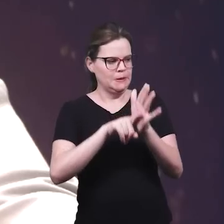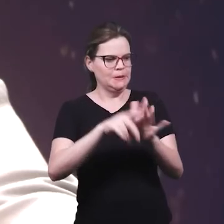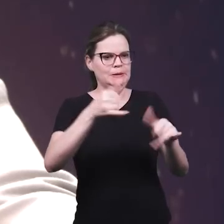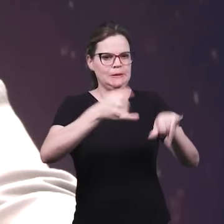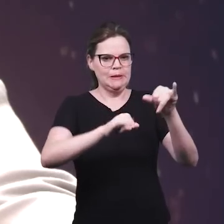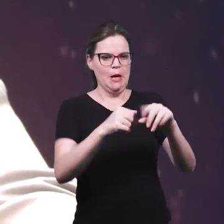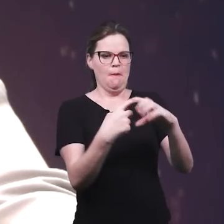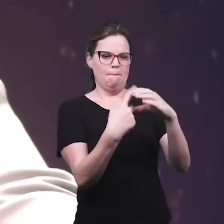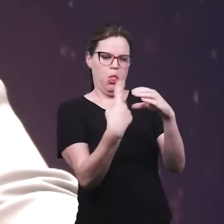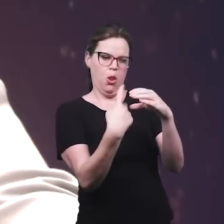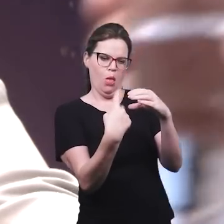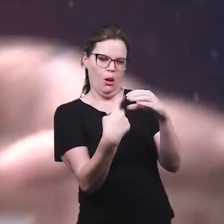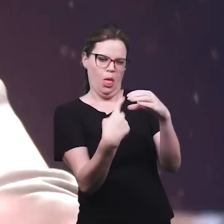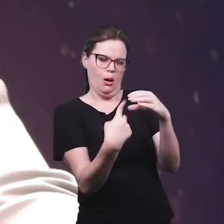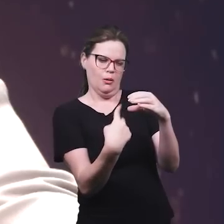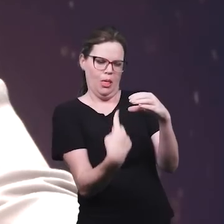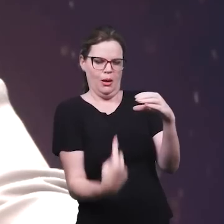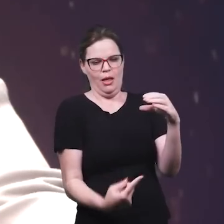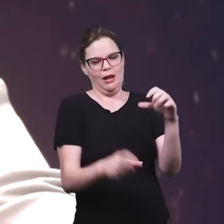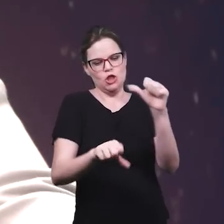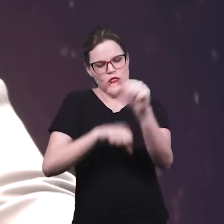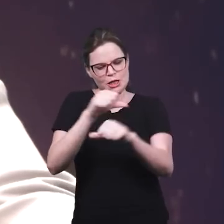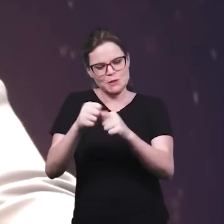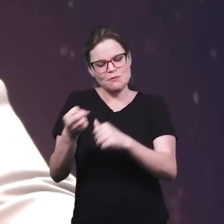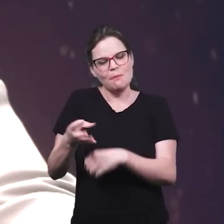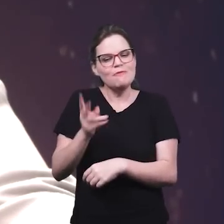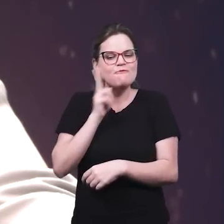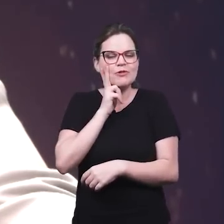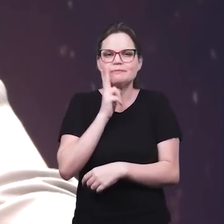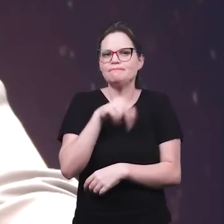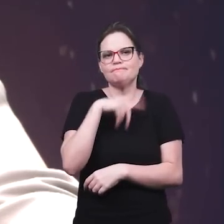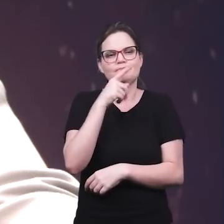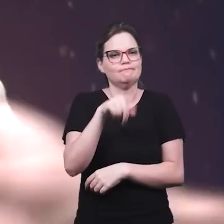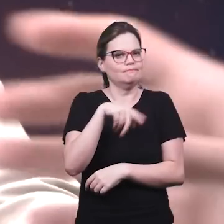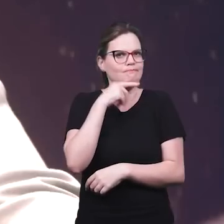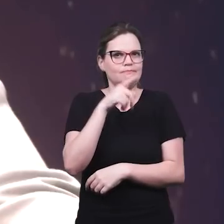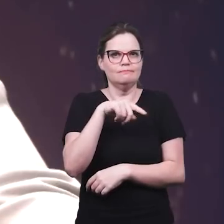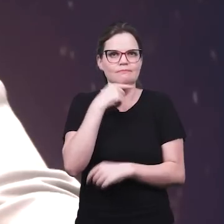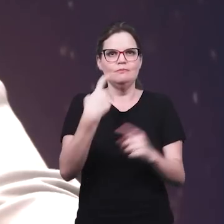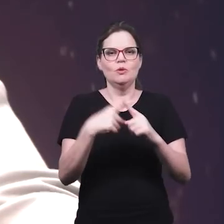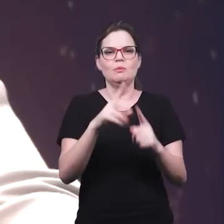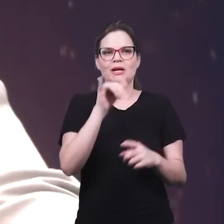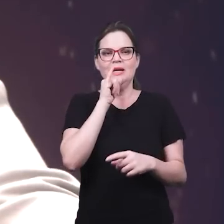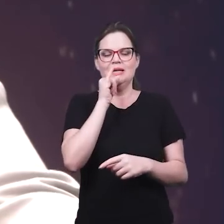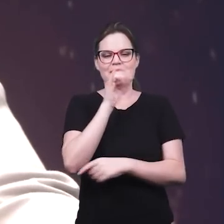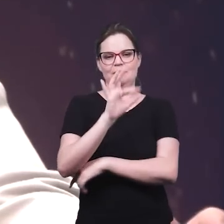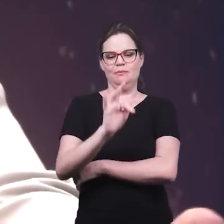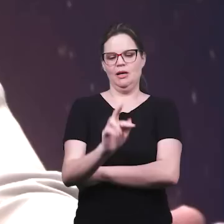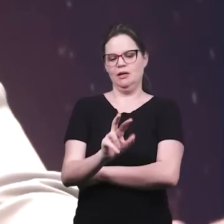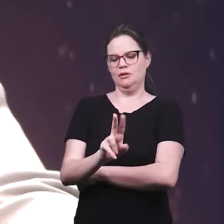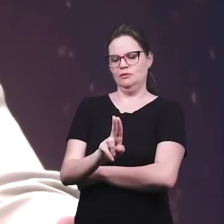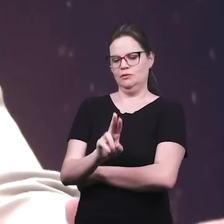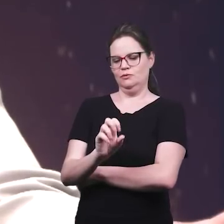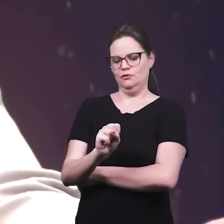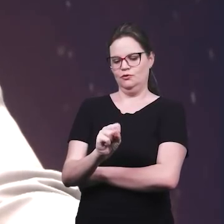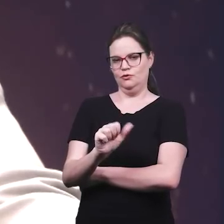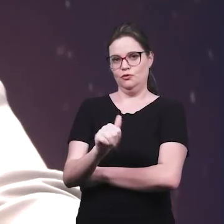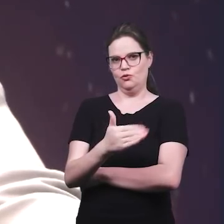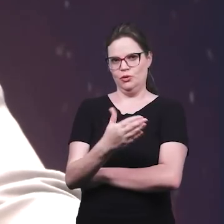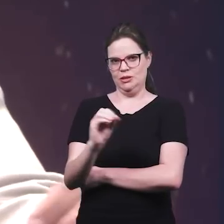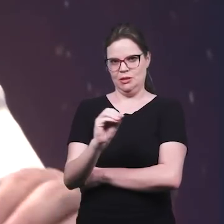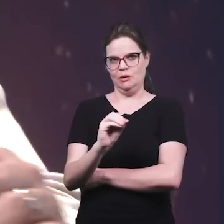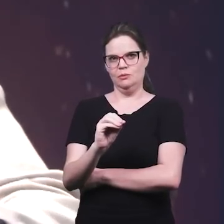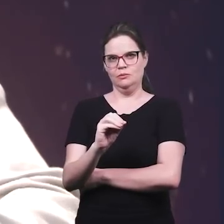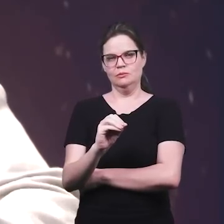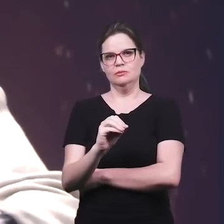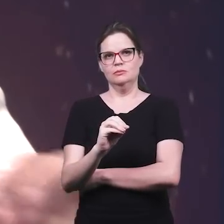para nós é muito difícil, assim, mesmo hoje a fusão nuclear, a fissão nuclear a gente já domina,